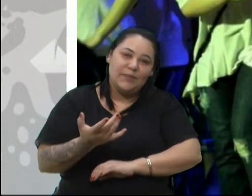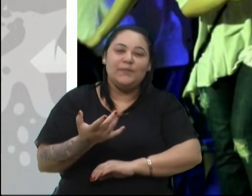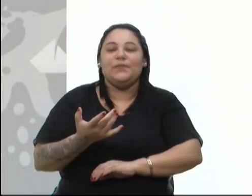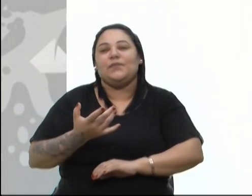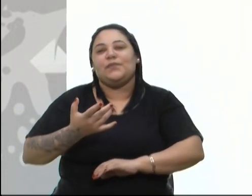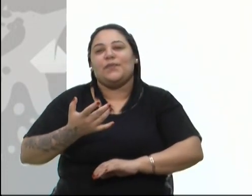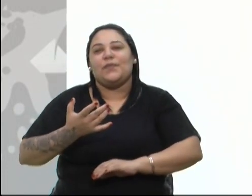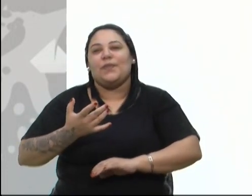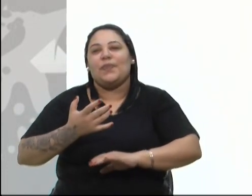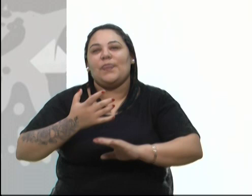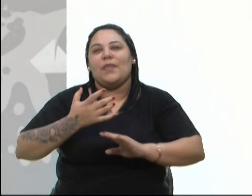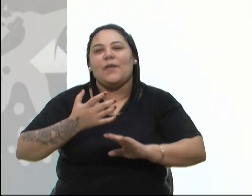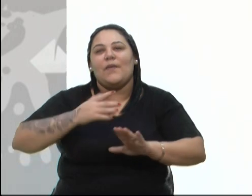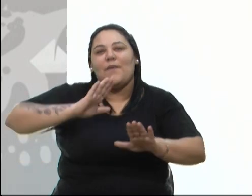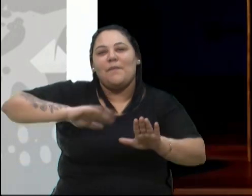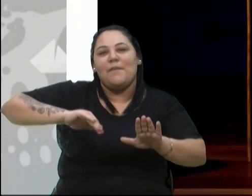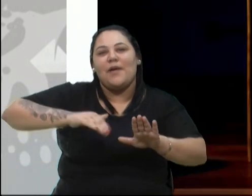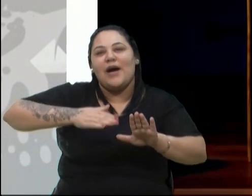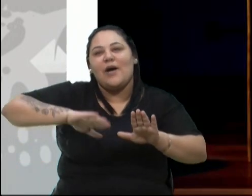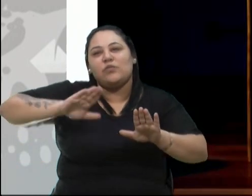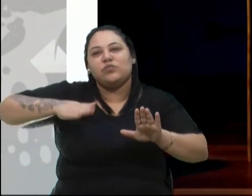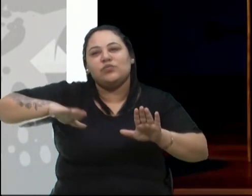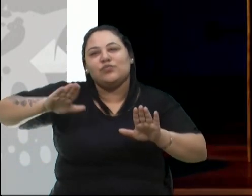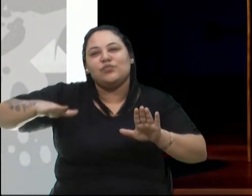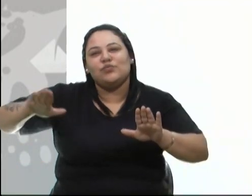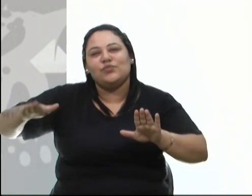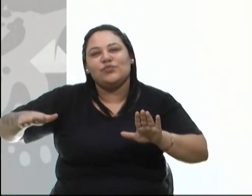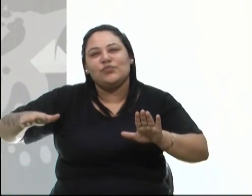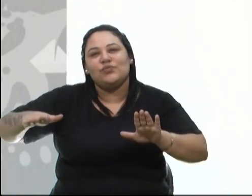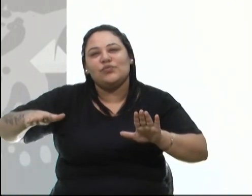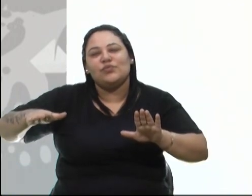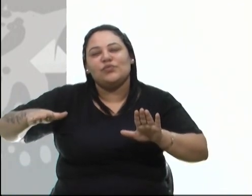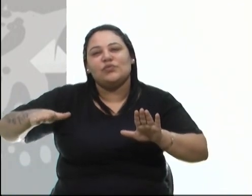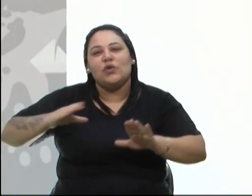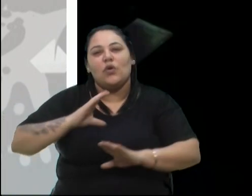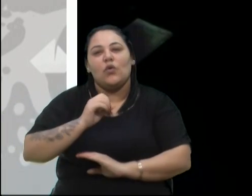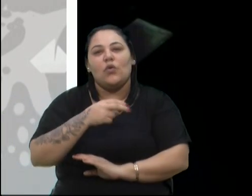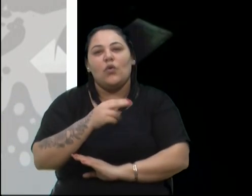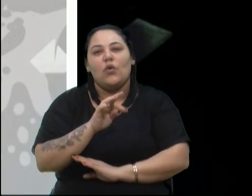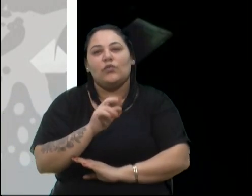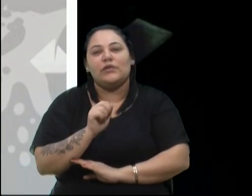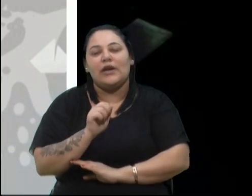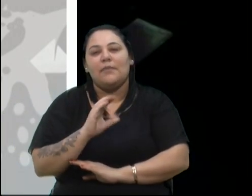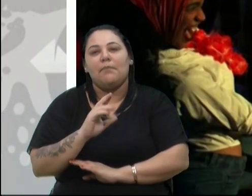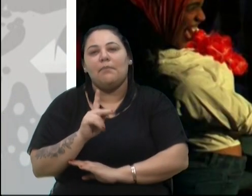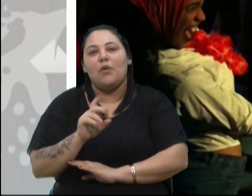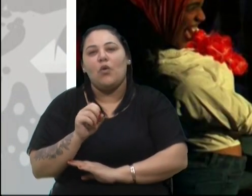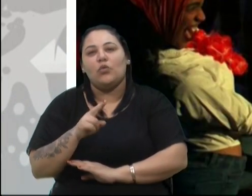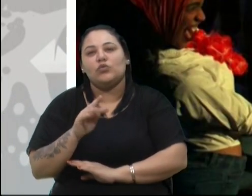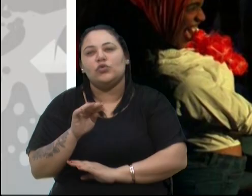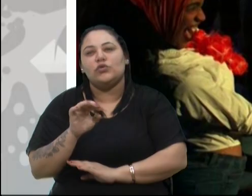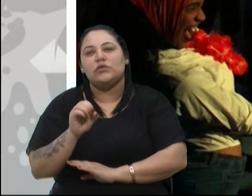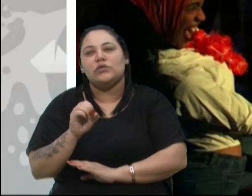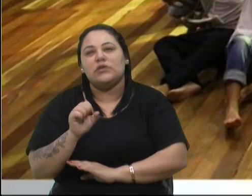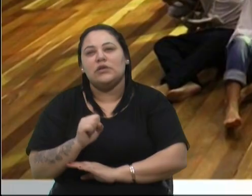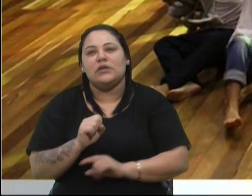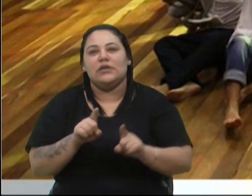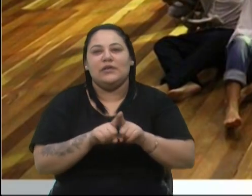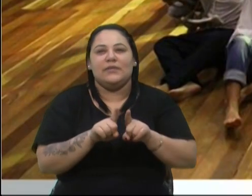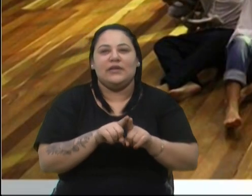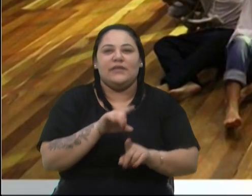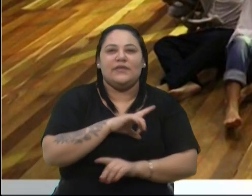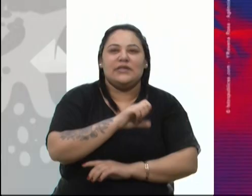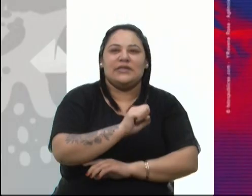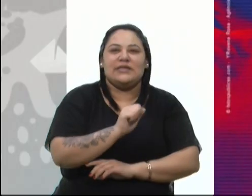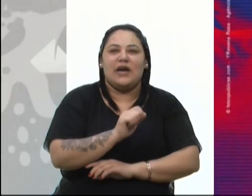2016, montamos o que eu já comentei, o Contrapontos, Saltimbancos, com a orquestra da UX, e o Moinho Nômade,